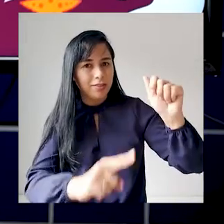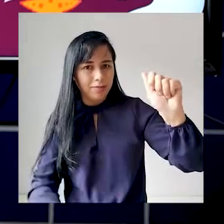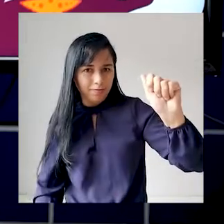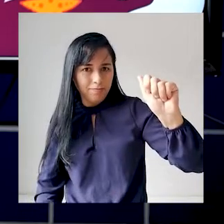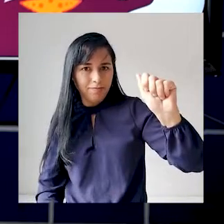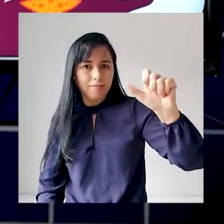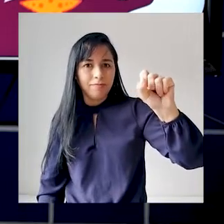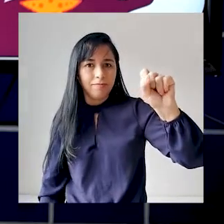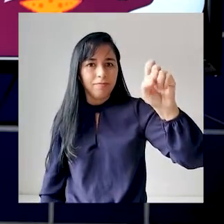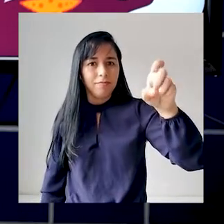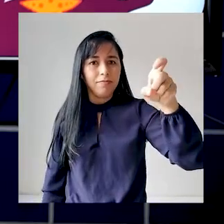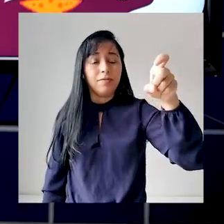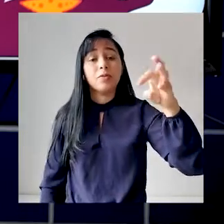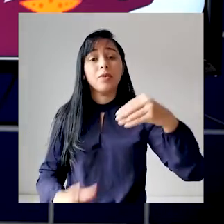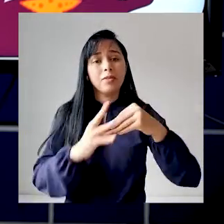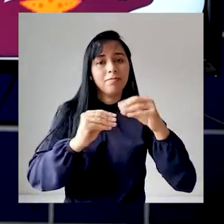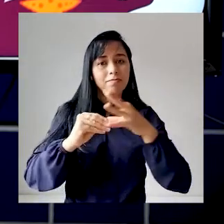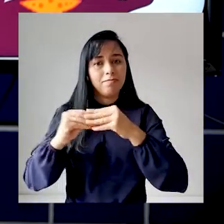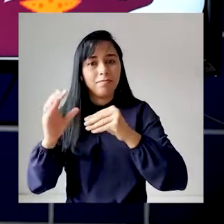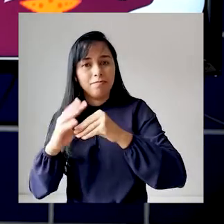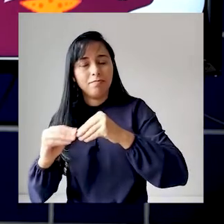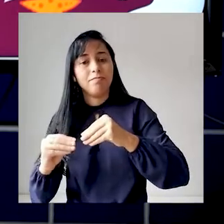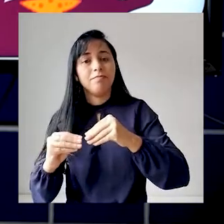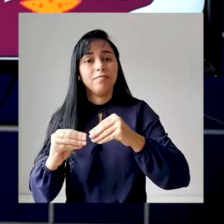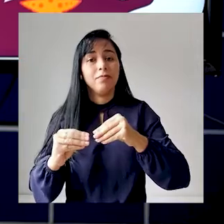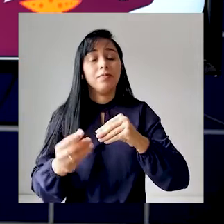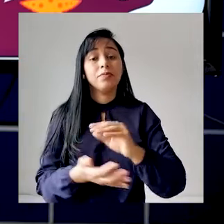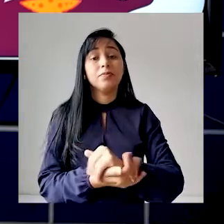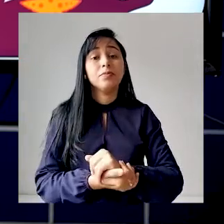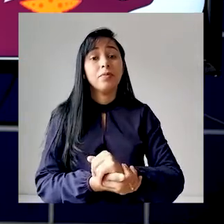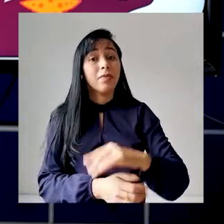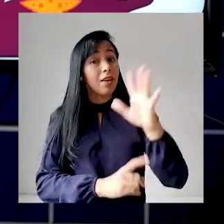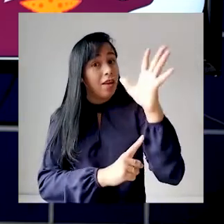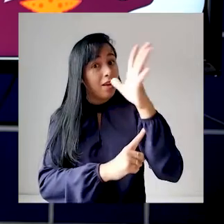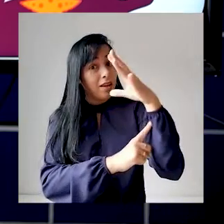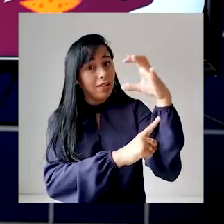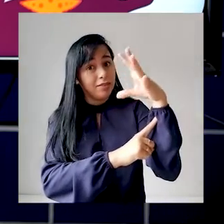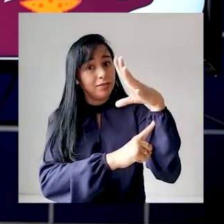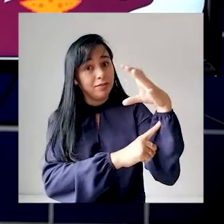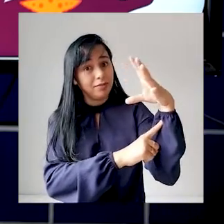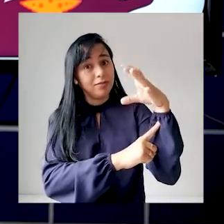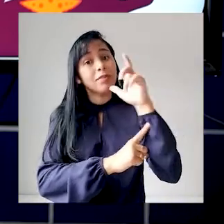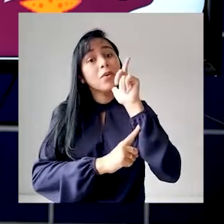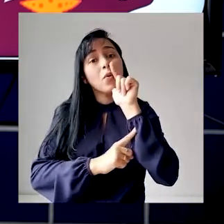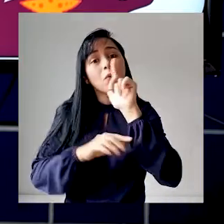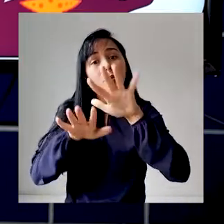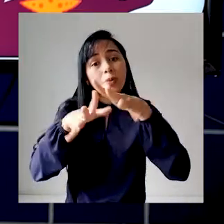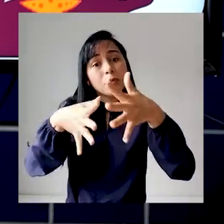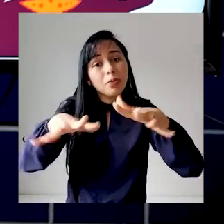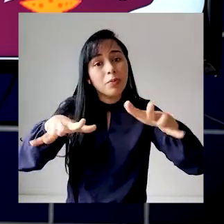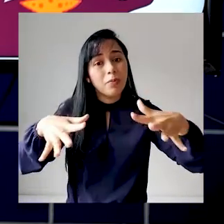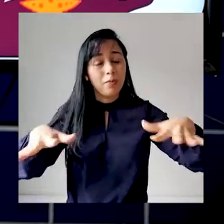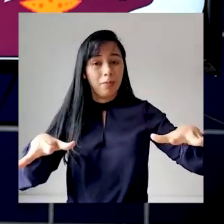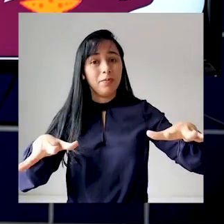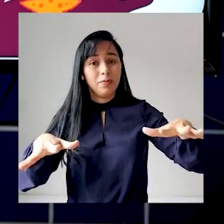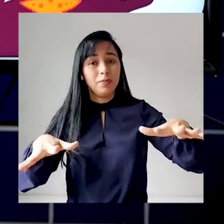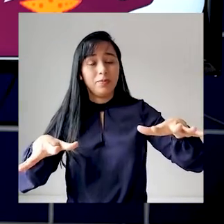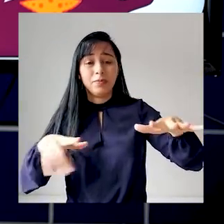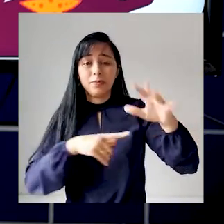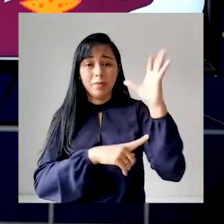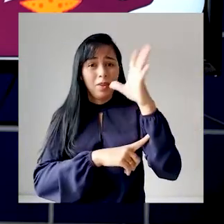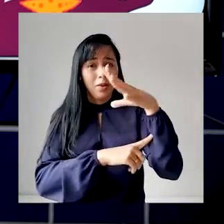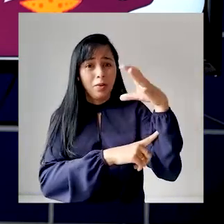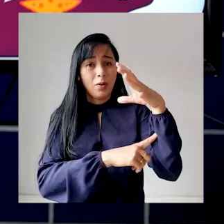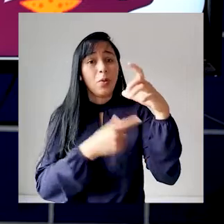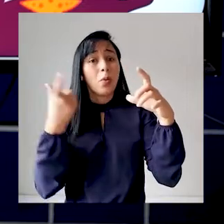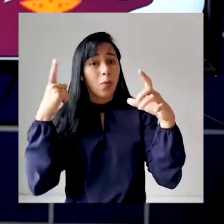assexuada. Por exemplo, as esponjas do mar. Esses animais conseguem fazer uma